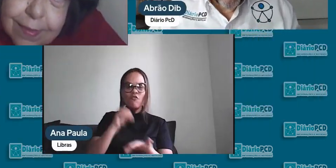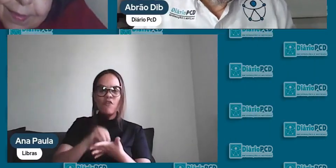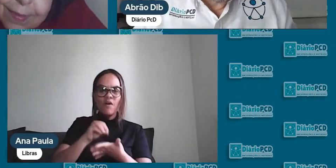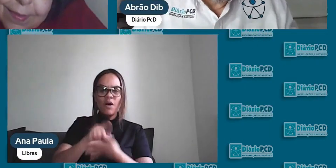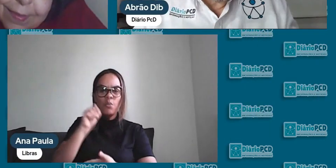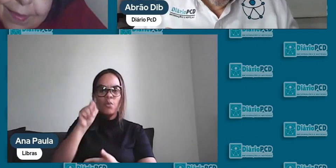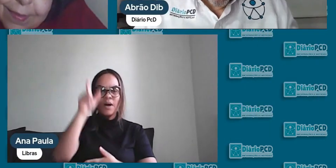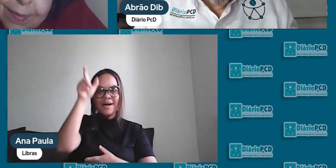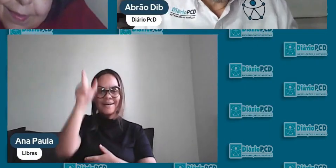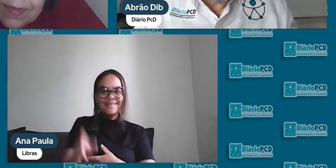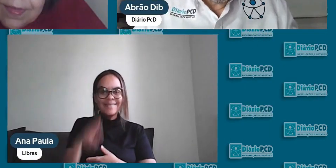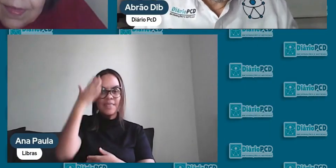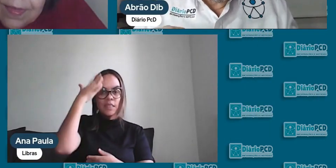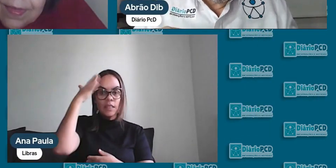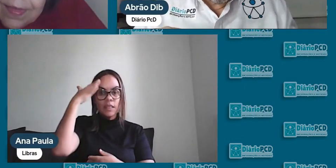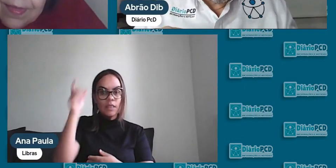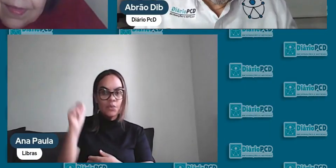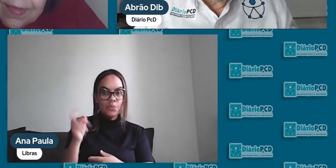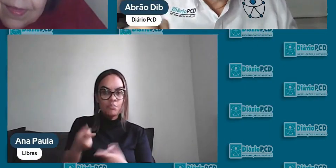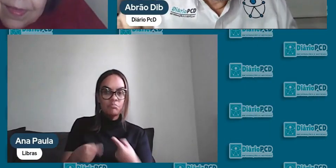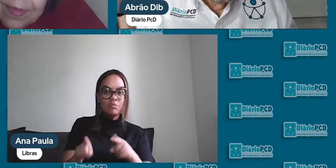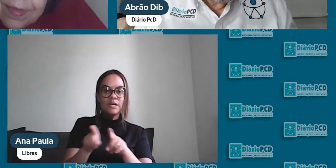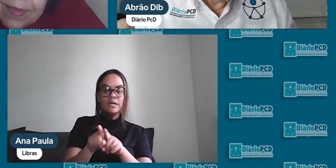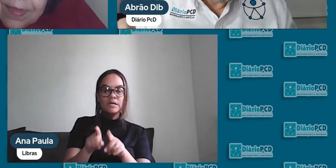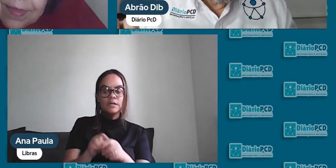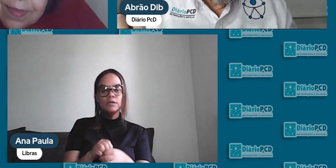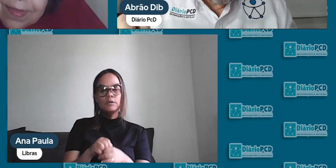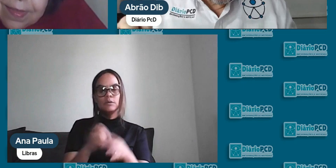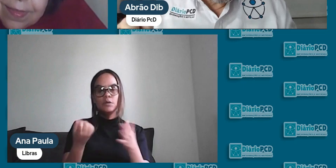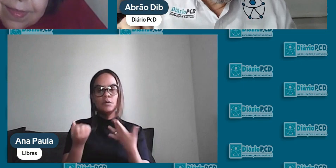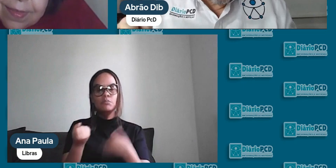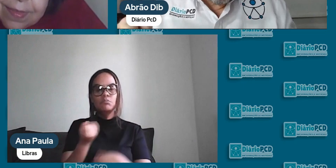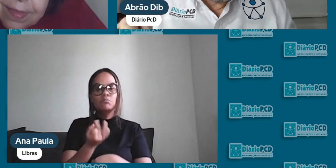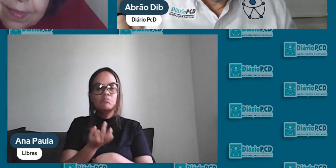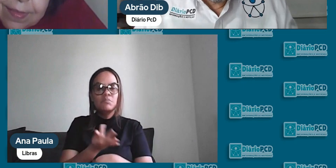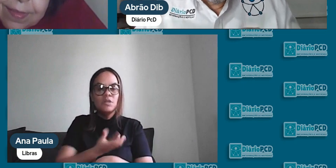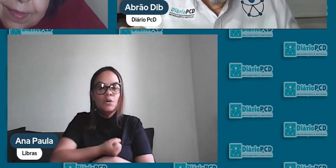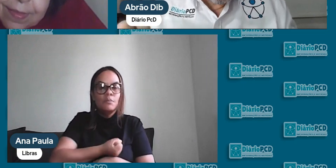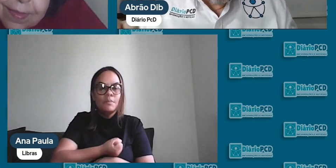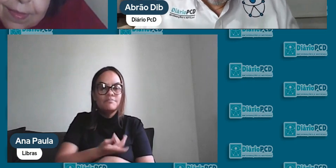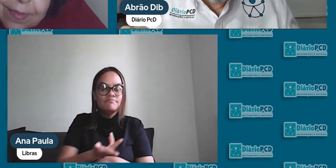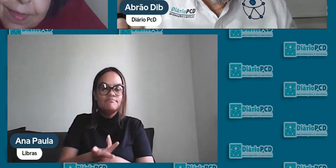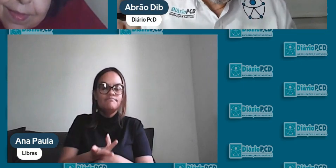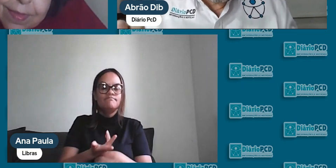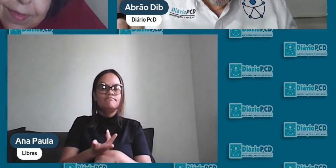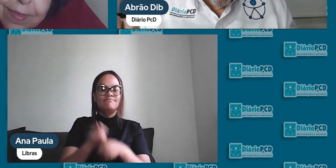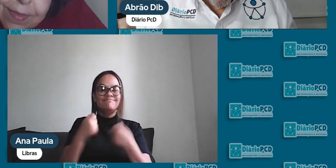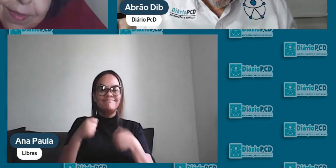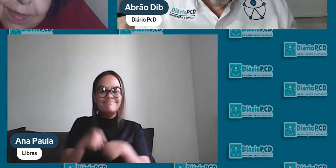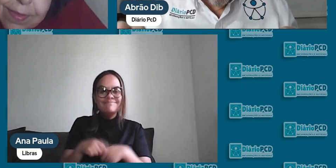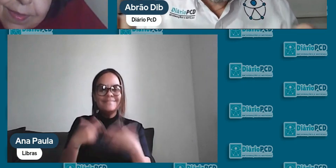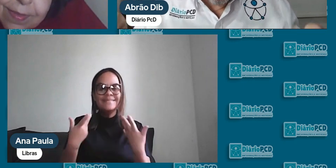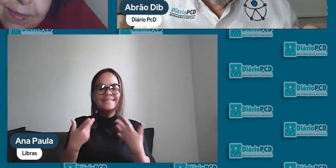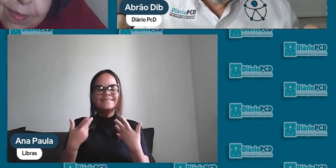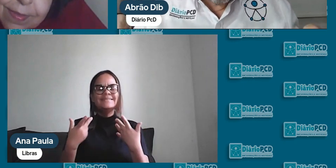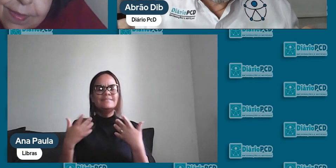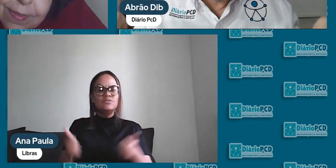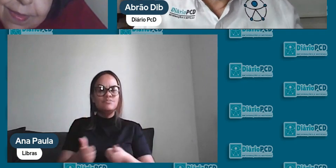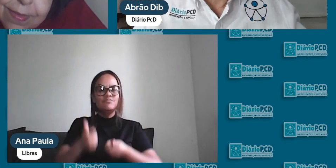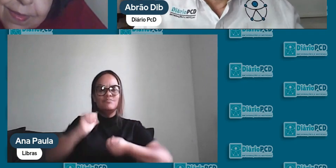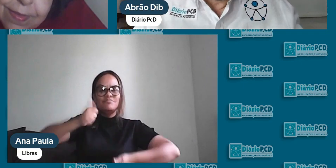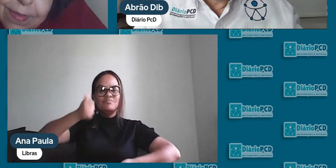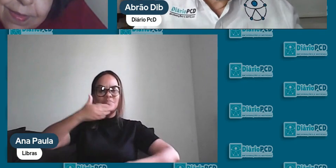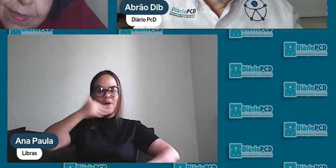as pessoas entenderem de que esses números são números que precisam ter aí uma avaliação